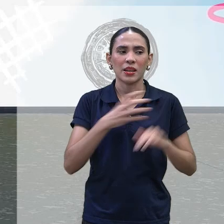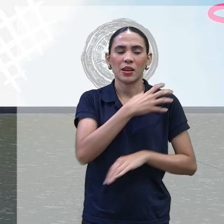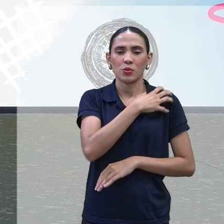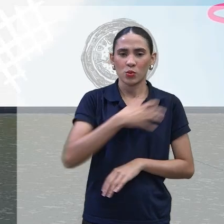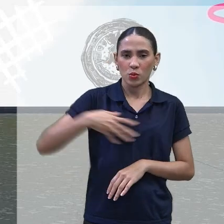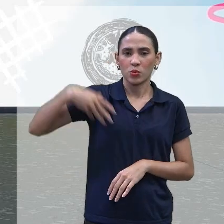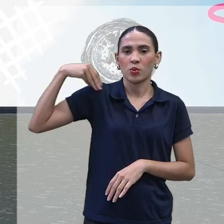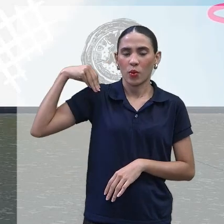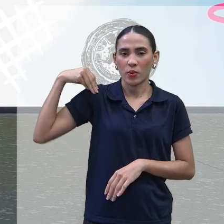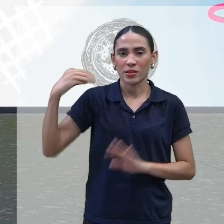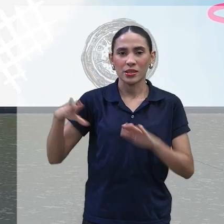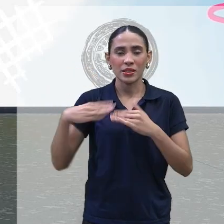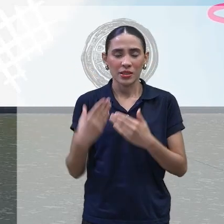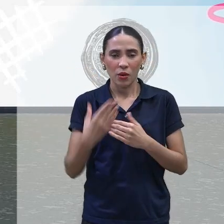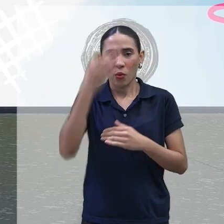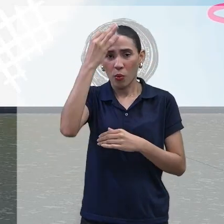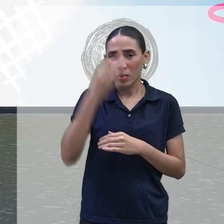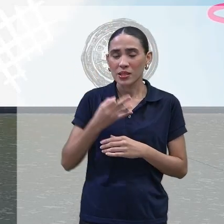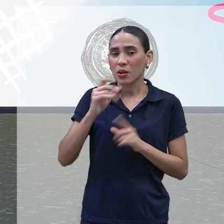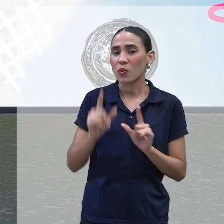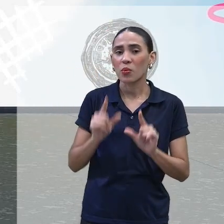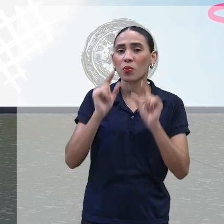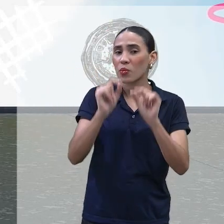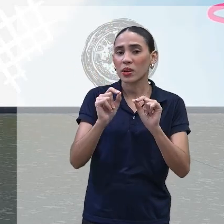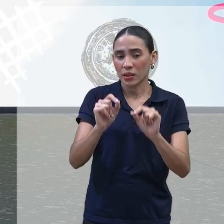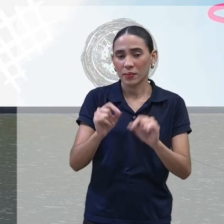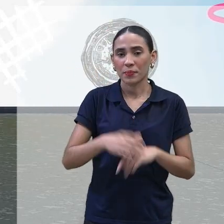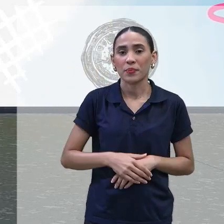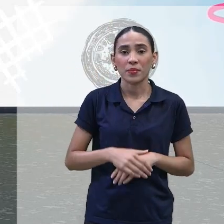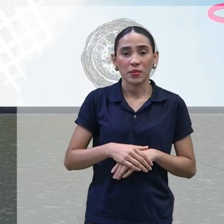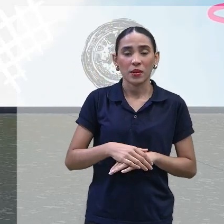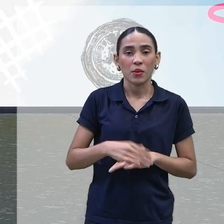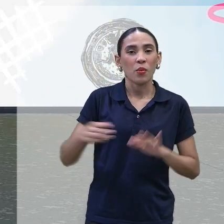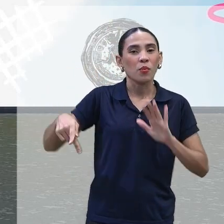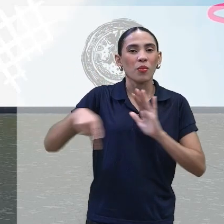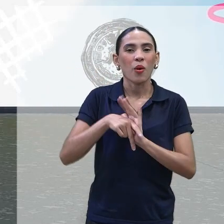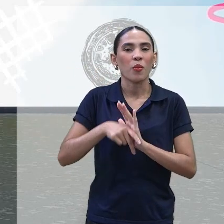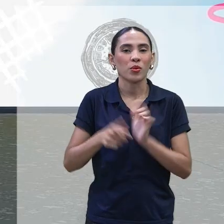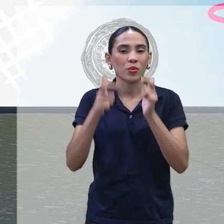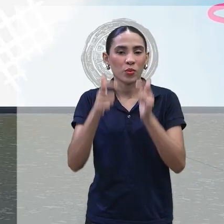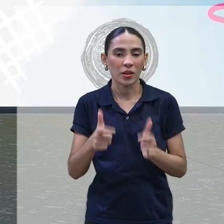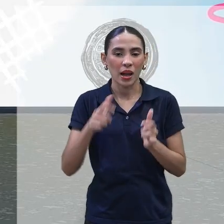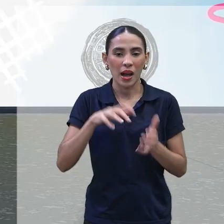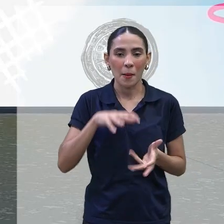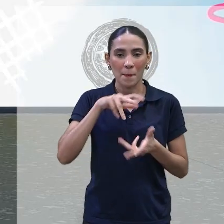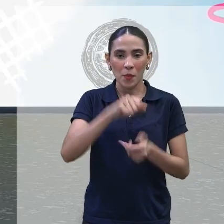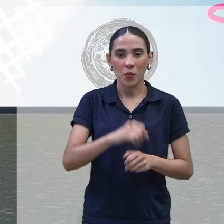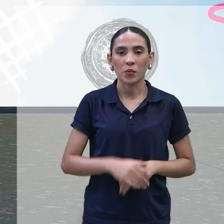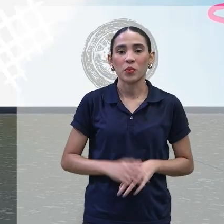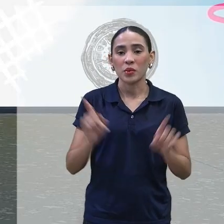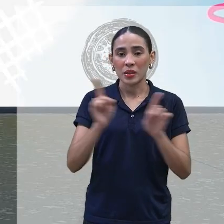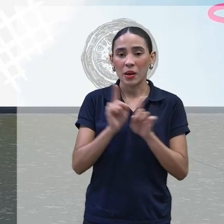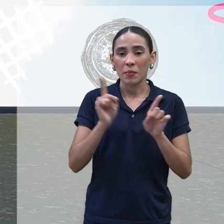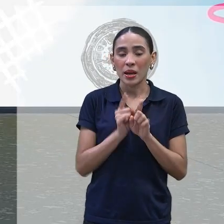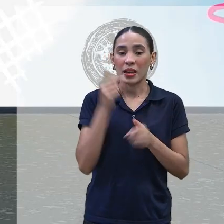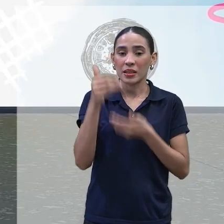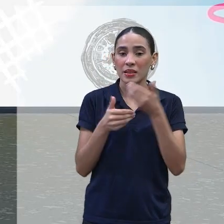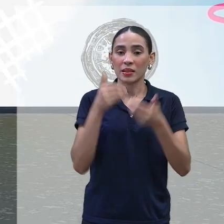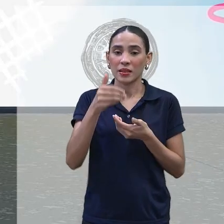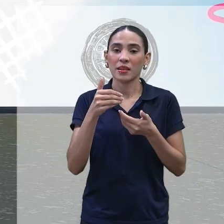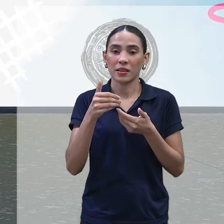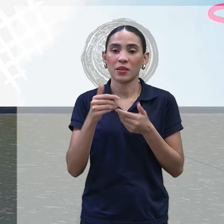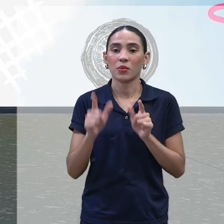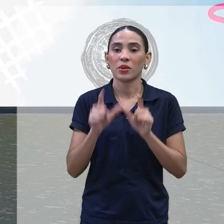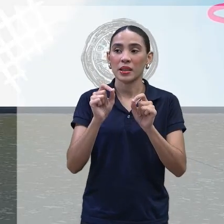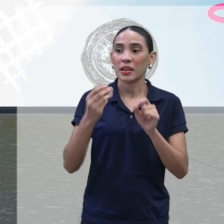mesmo. Então, na compreensão de quê? Do nosso lugar nesse mundo e na construção de